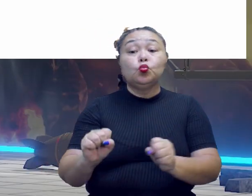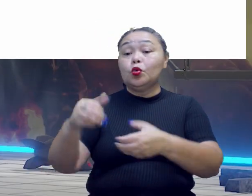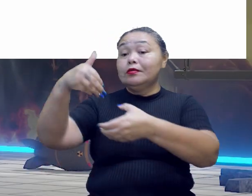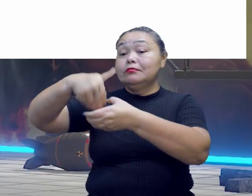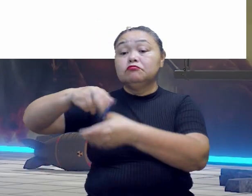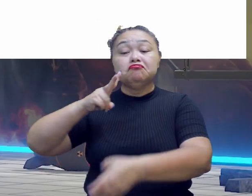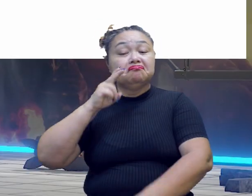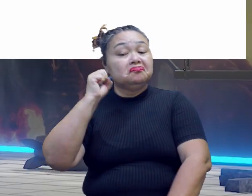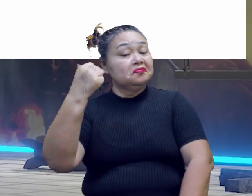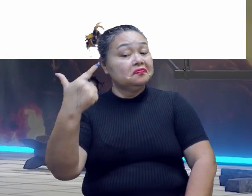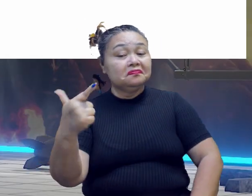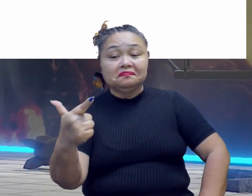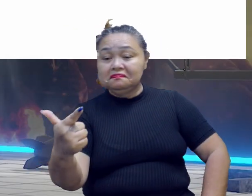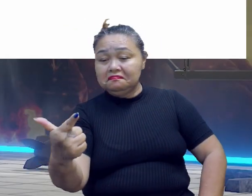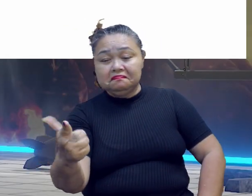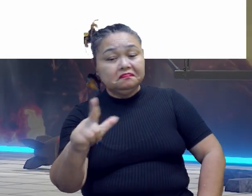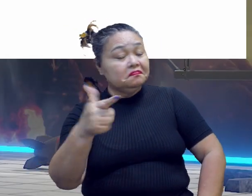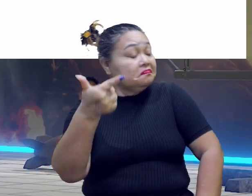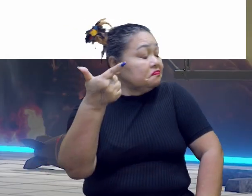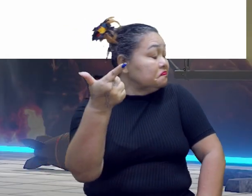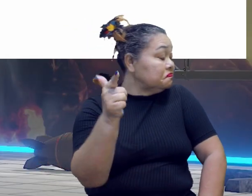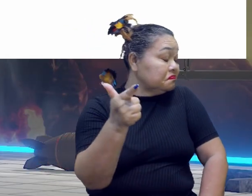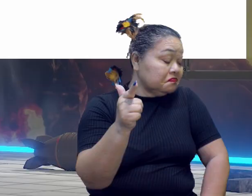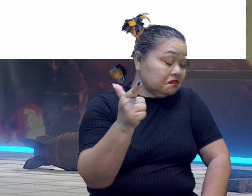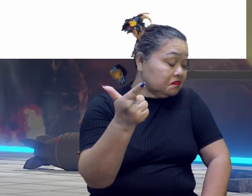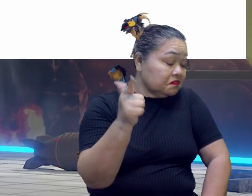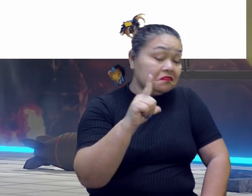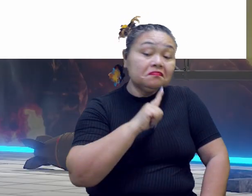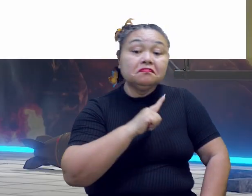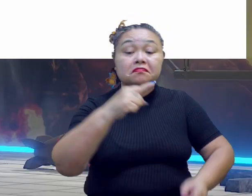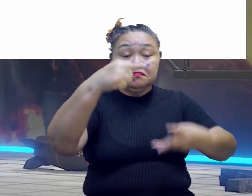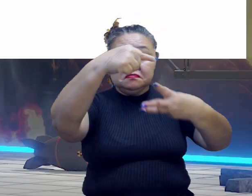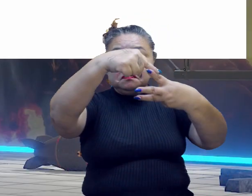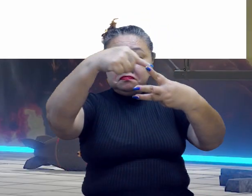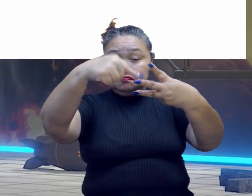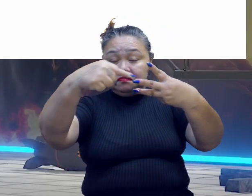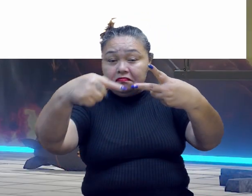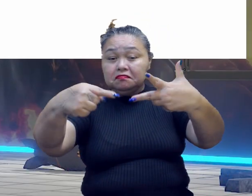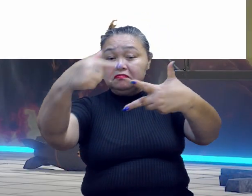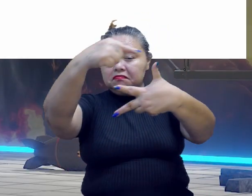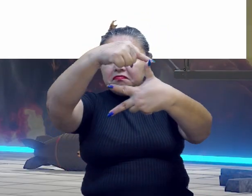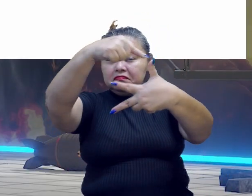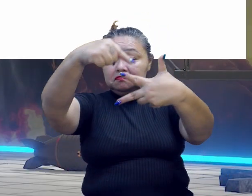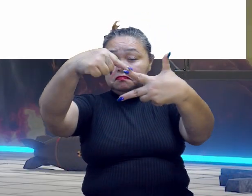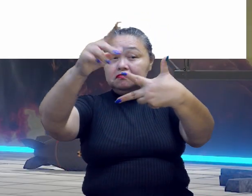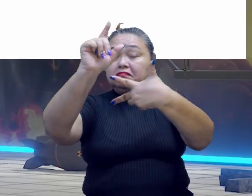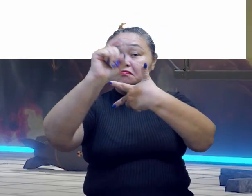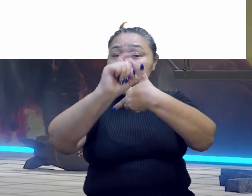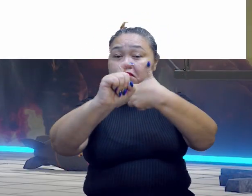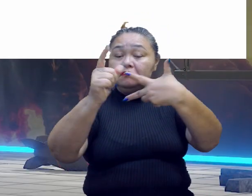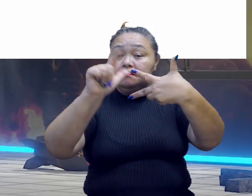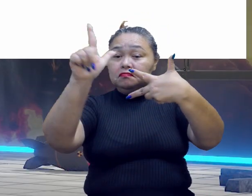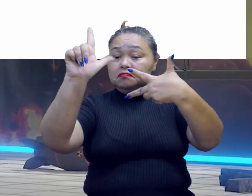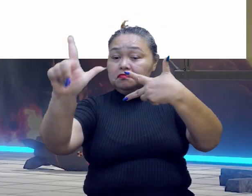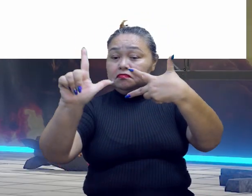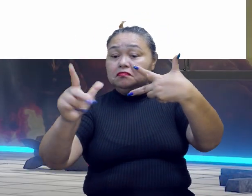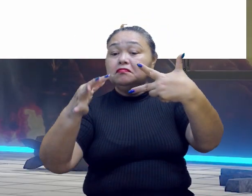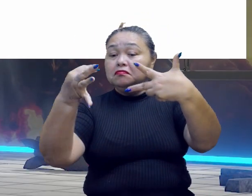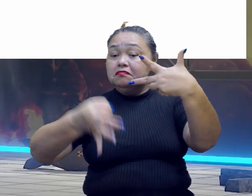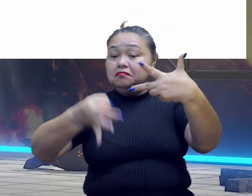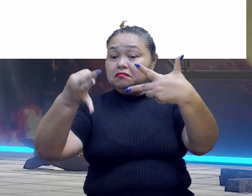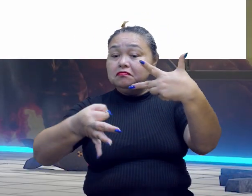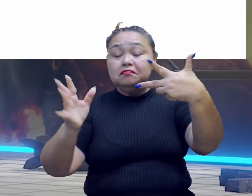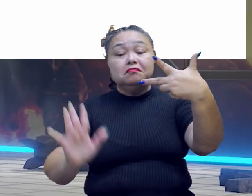eleitoral fortalecido, ele não tem os três poderes formados, executivo, legislativo e